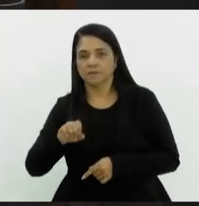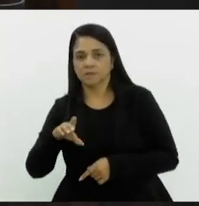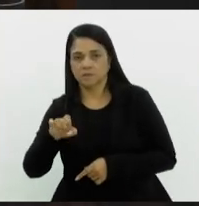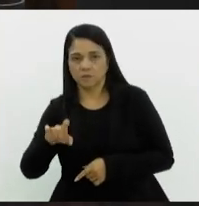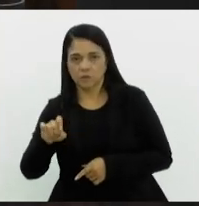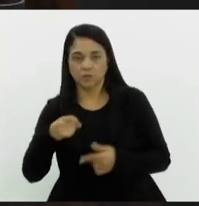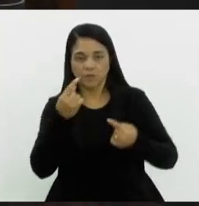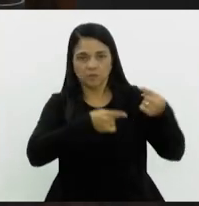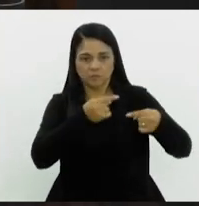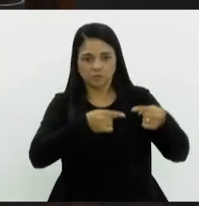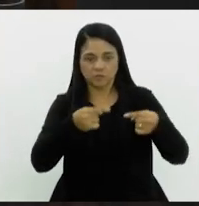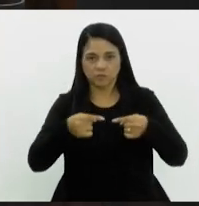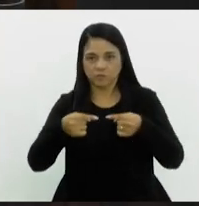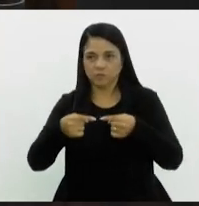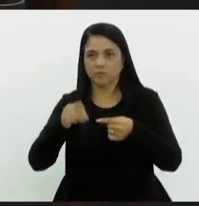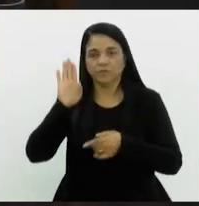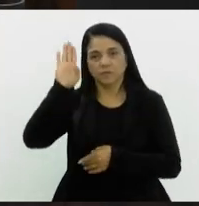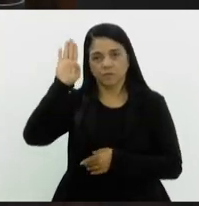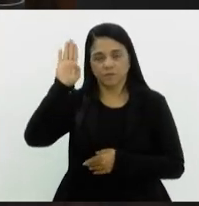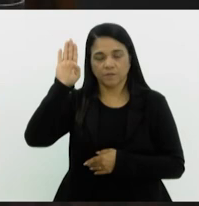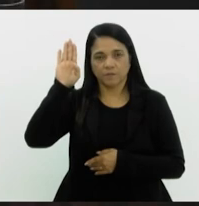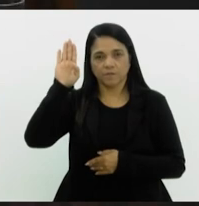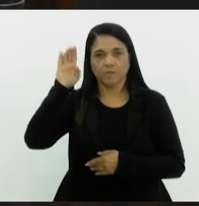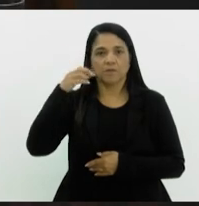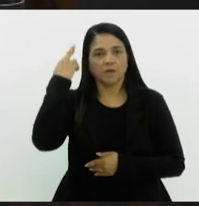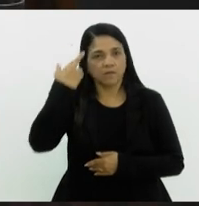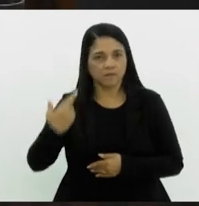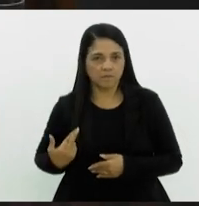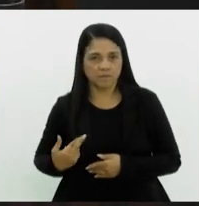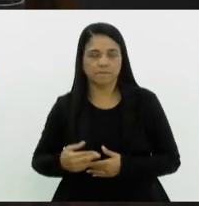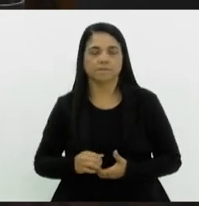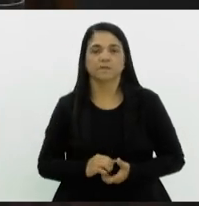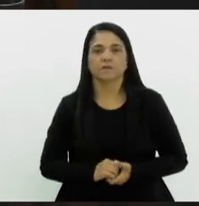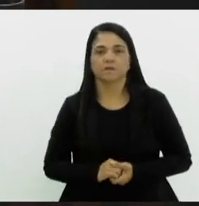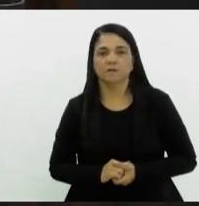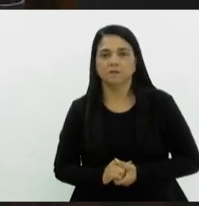discussão, para discutir, deputada Renata Souza.